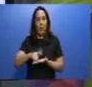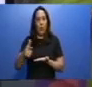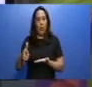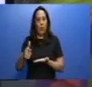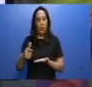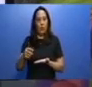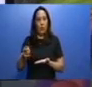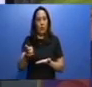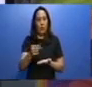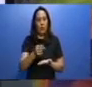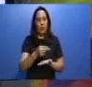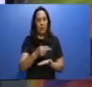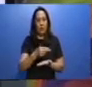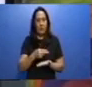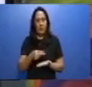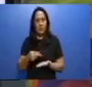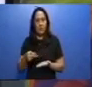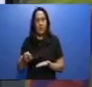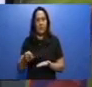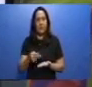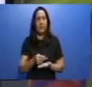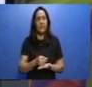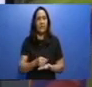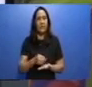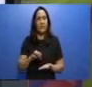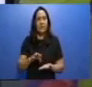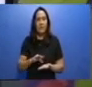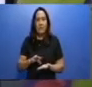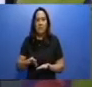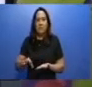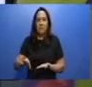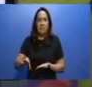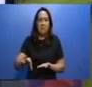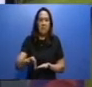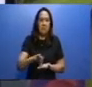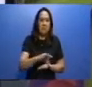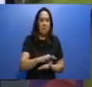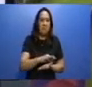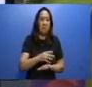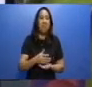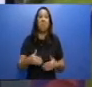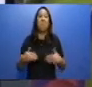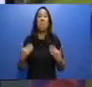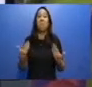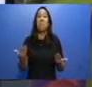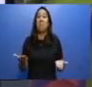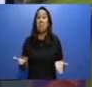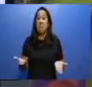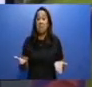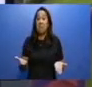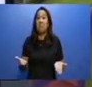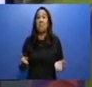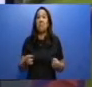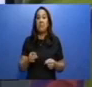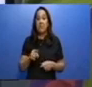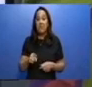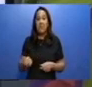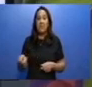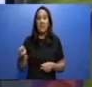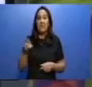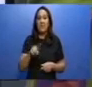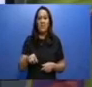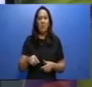folha, o que será, gente, que eu vou ter? Será que eu vou ter um círculo também? Ó,